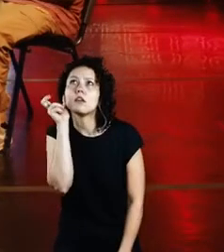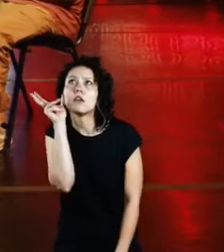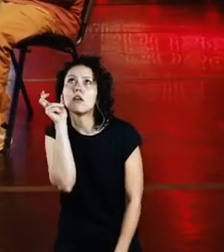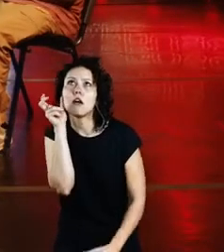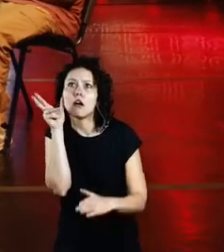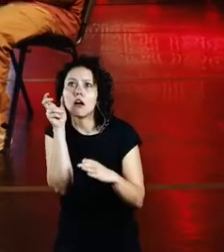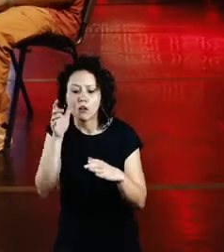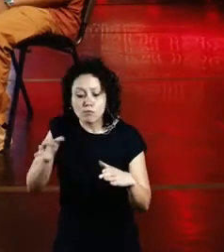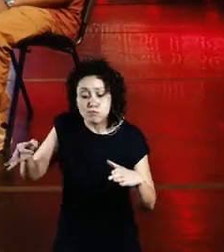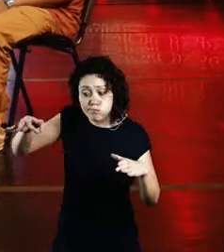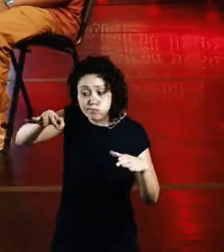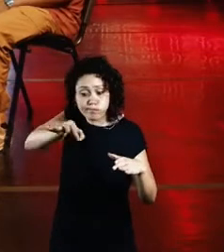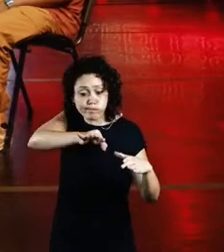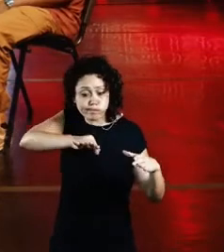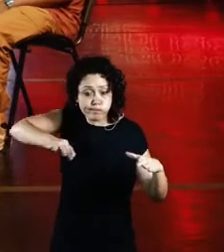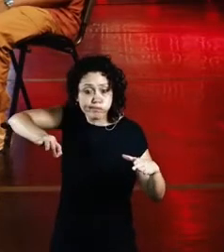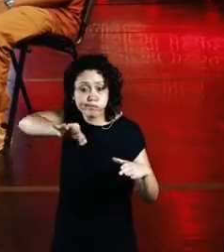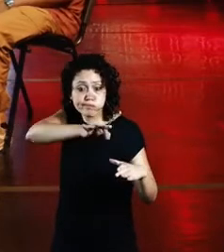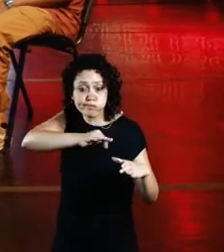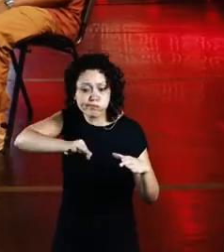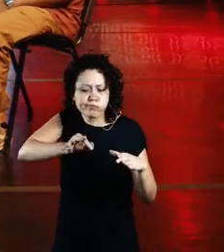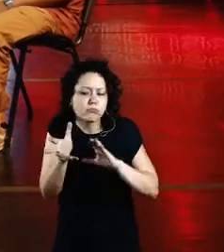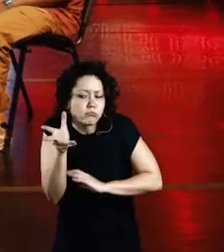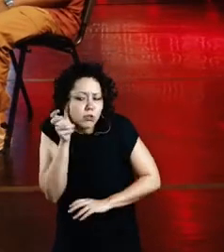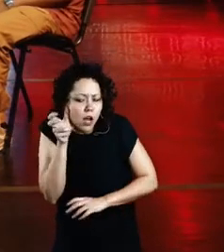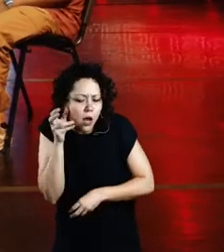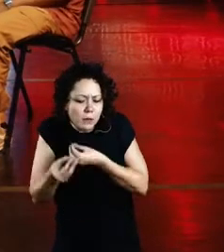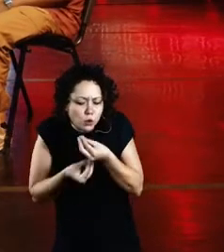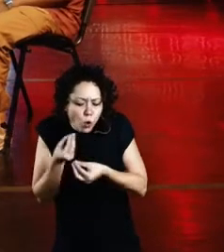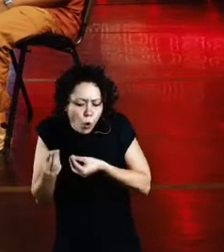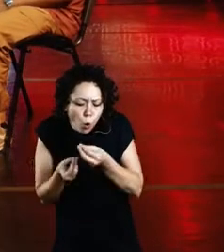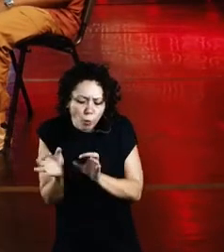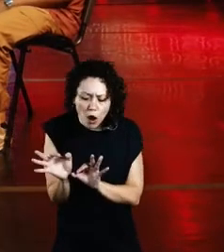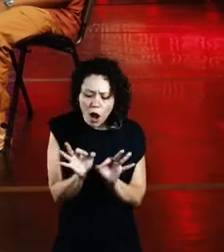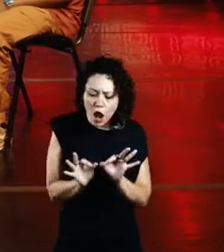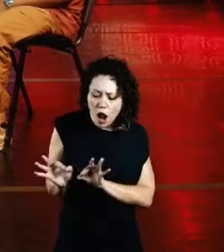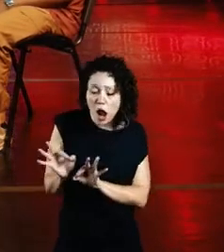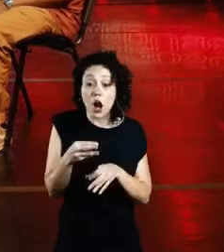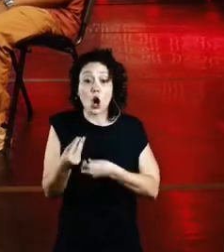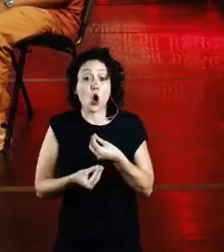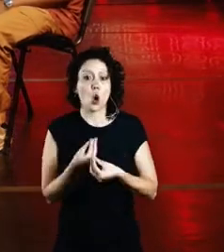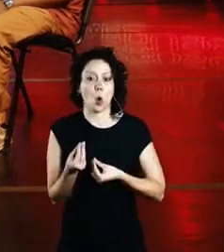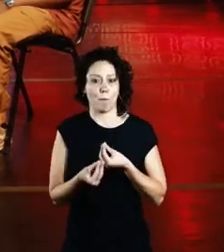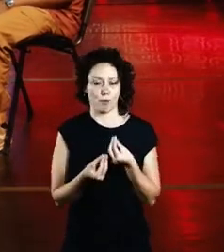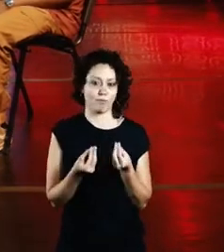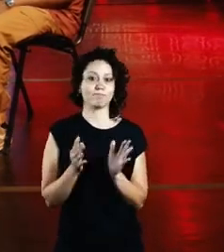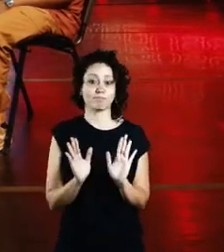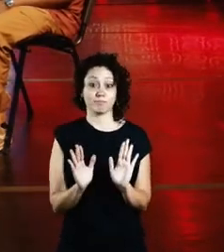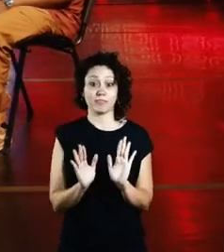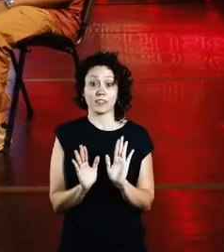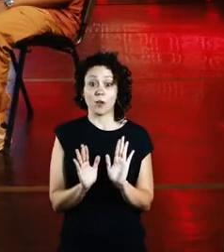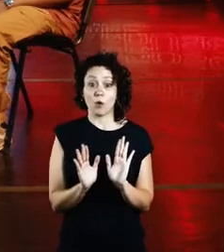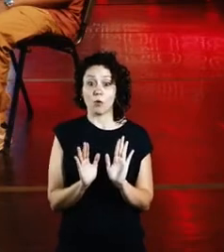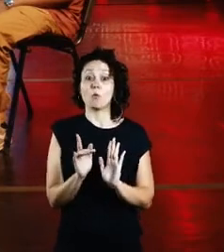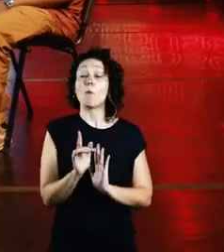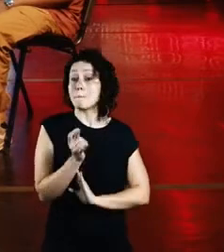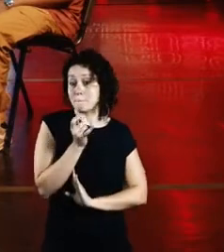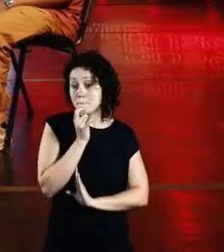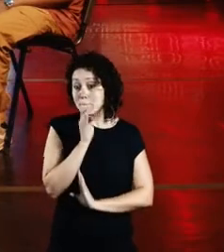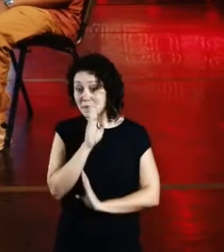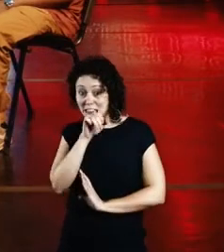na radiola lá. Você não sabe de onde vem, como a gente estava falando ali no... hora que o Roger chegou na Bandeirantes e